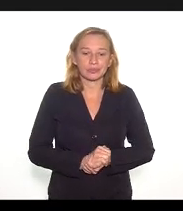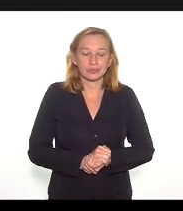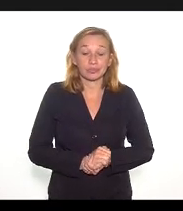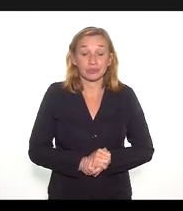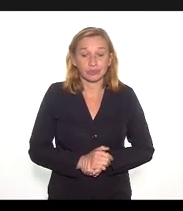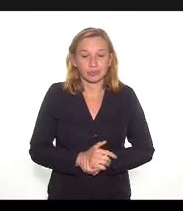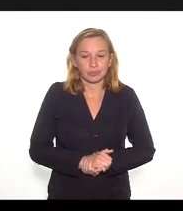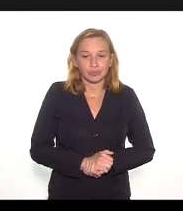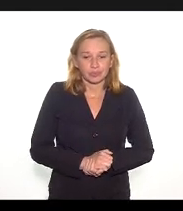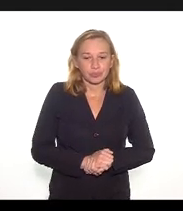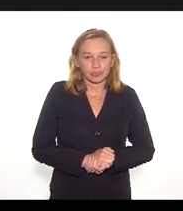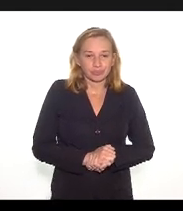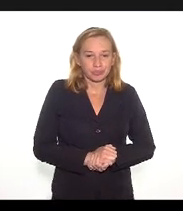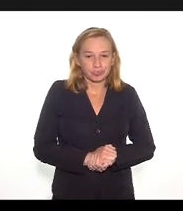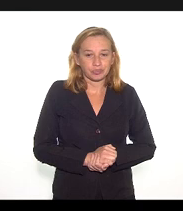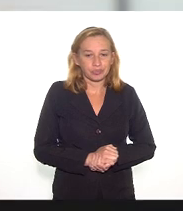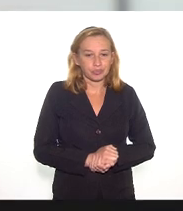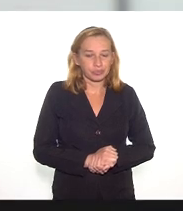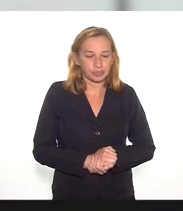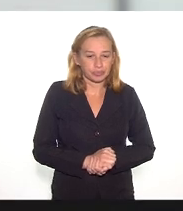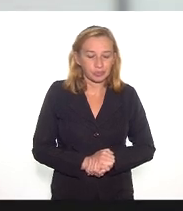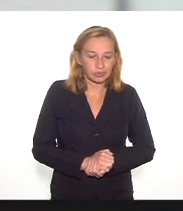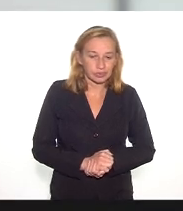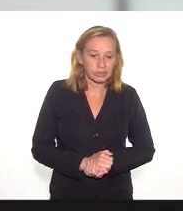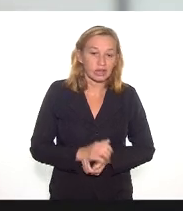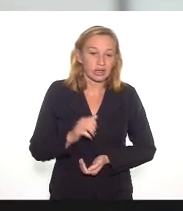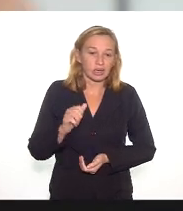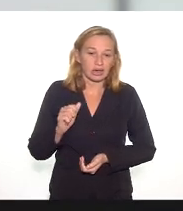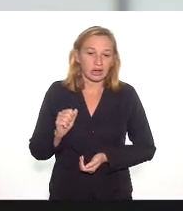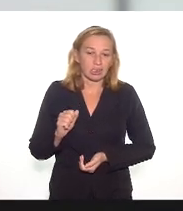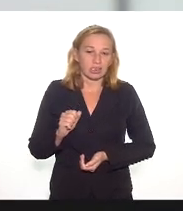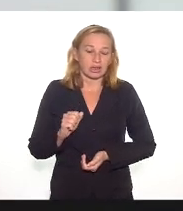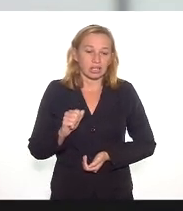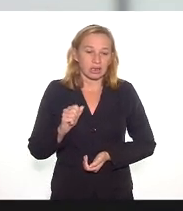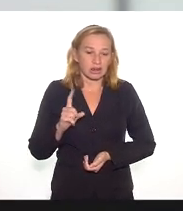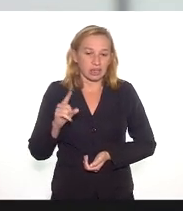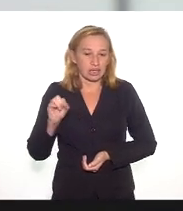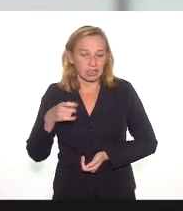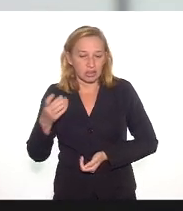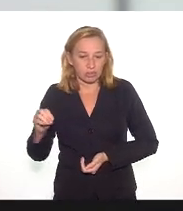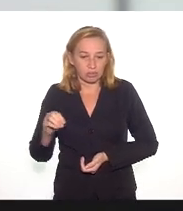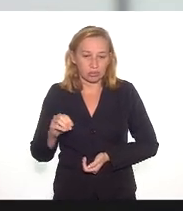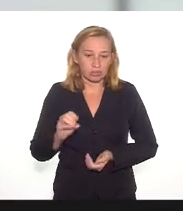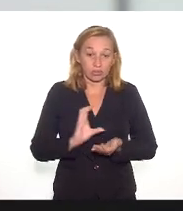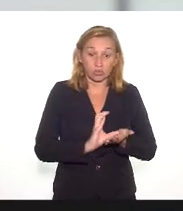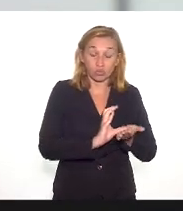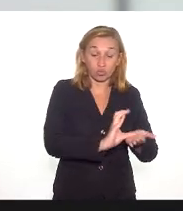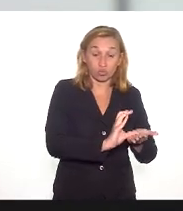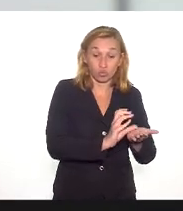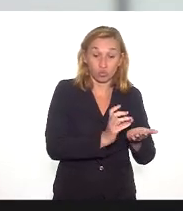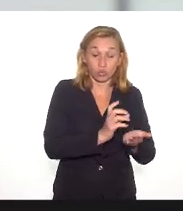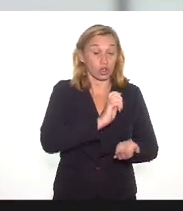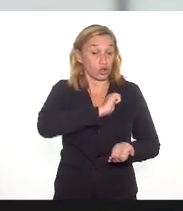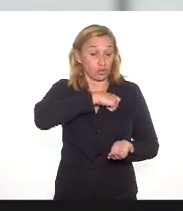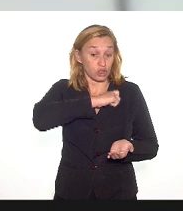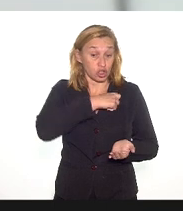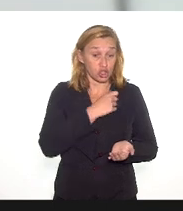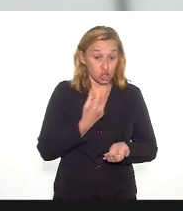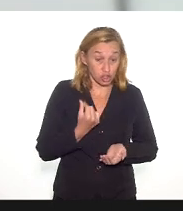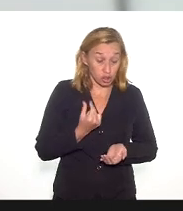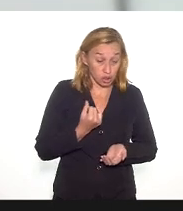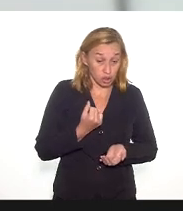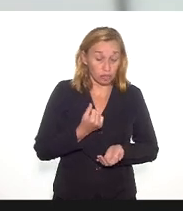Vamos lá. A adesão ao regime de recuperação fiscal, deputado Valdec, se dará até 31